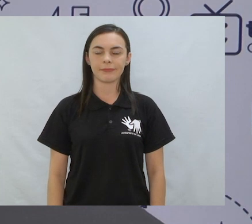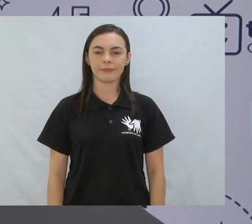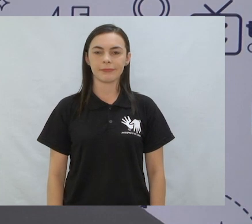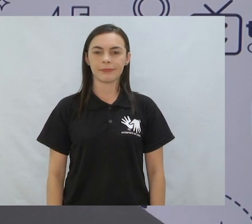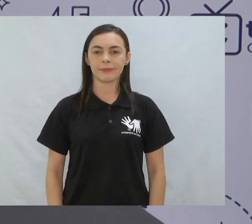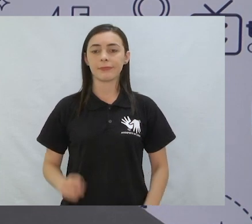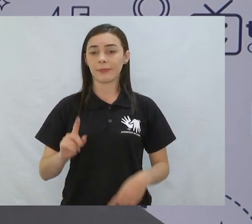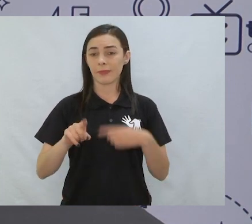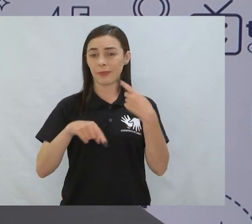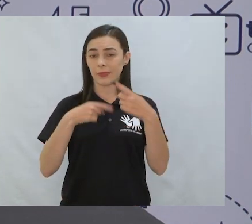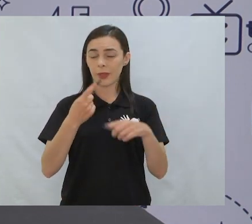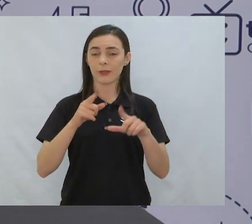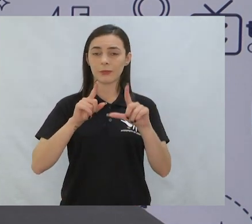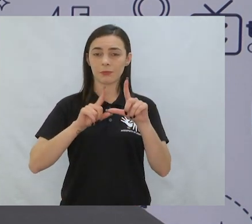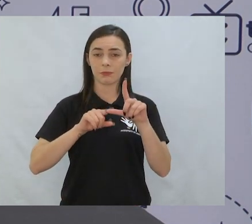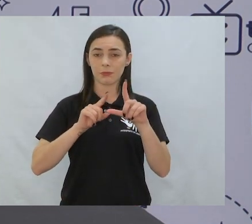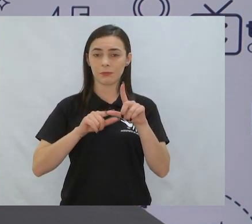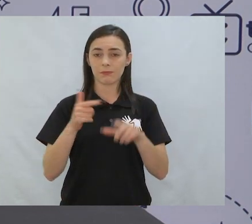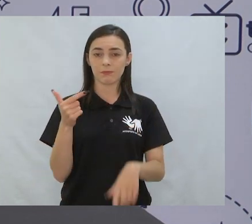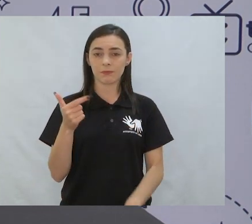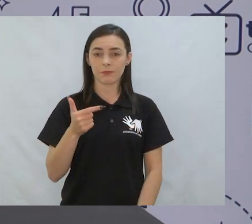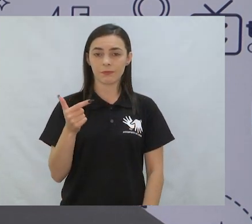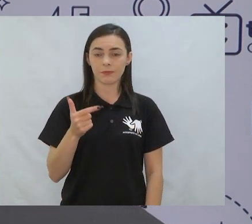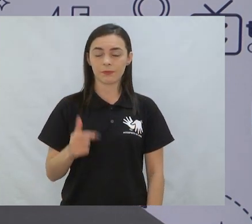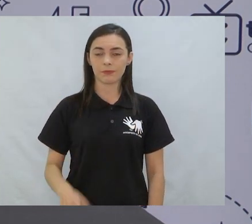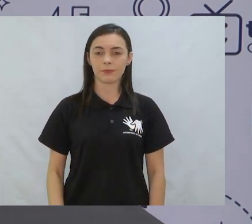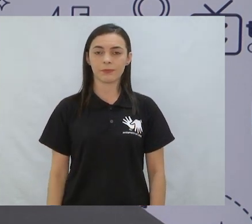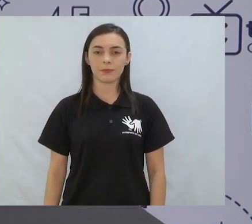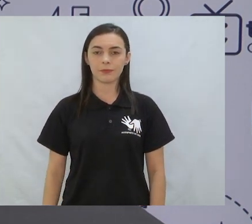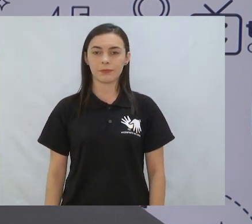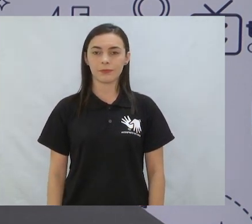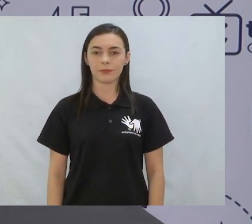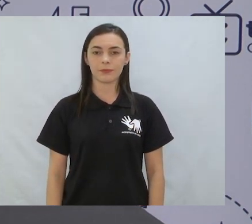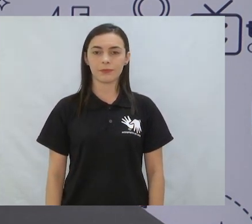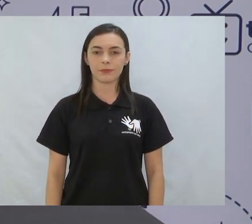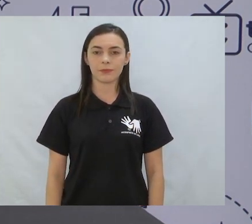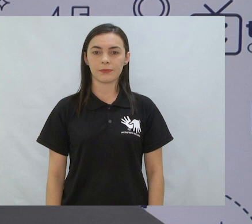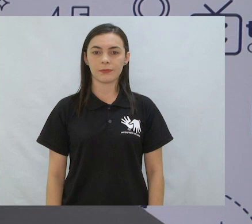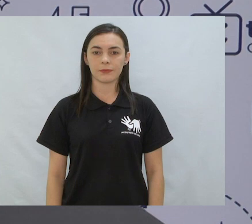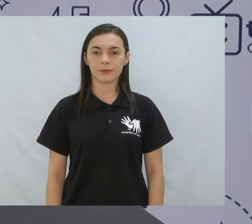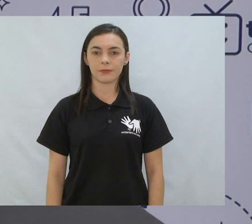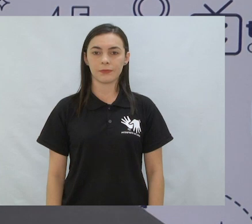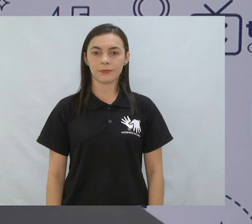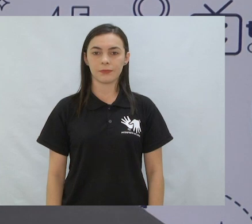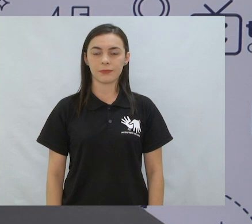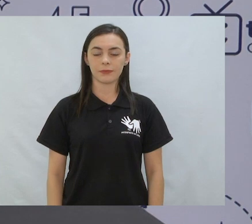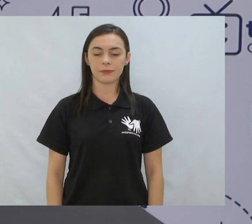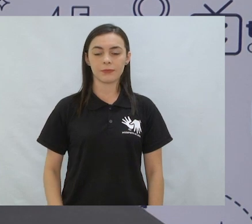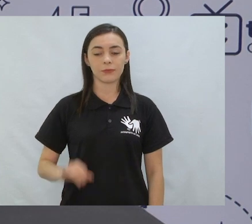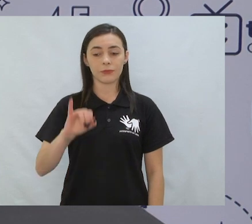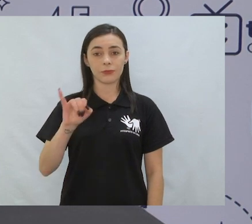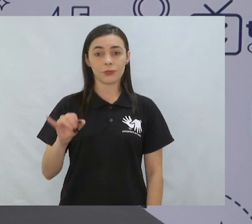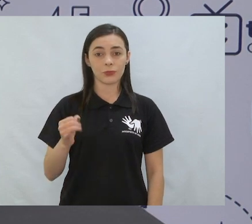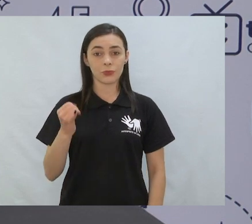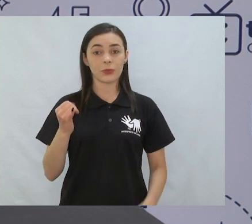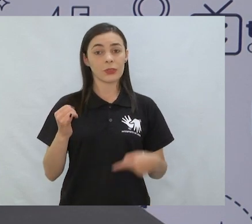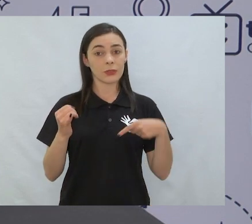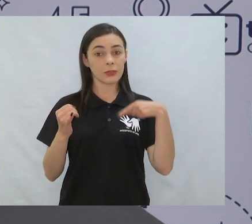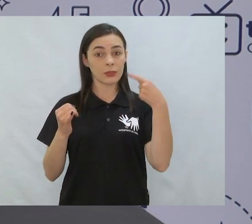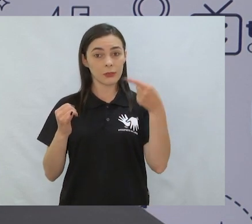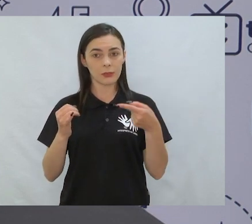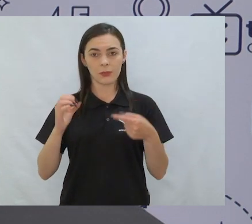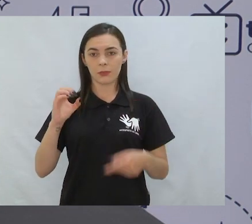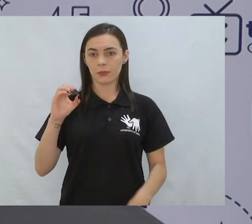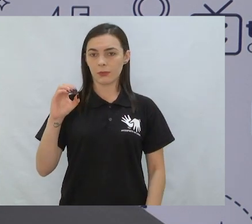Aí nós temos uma segunda letra para depois do J, que